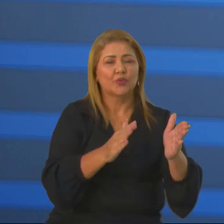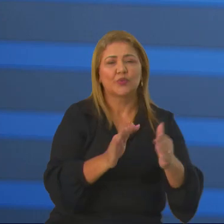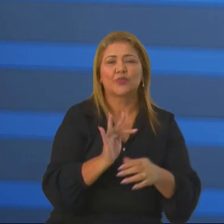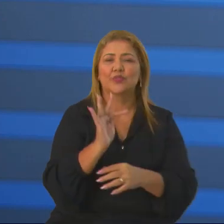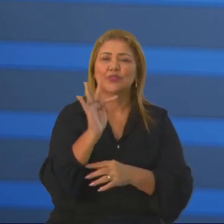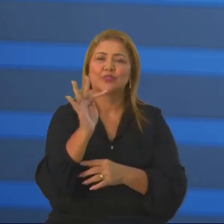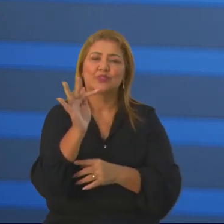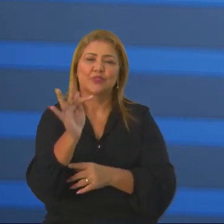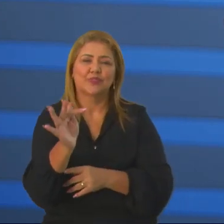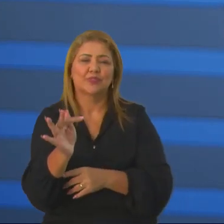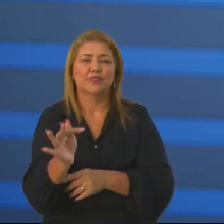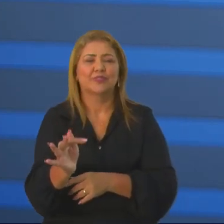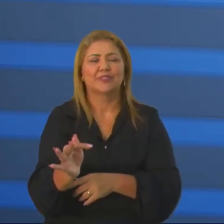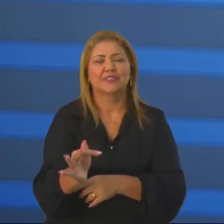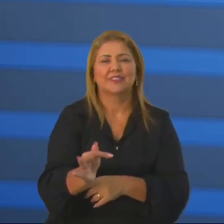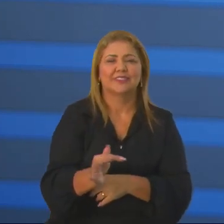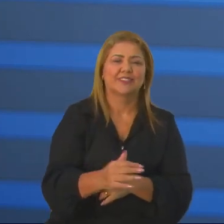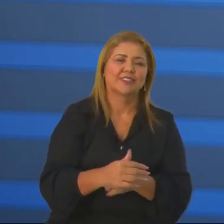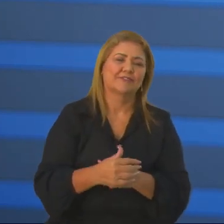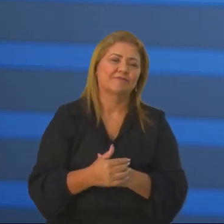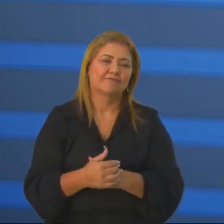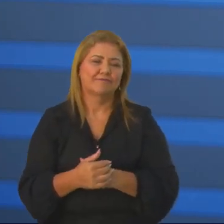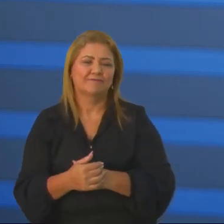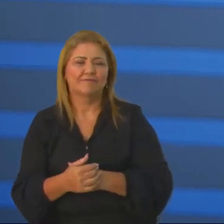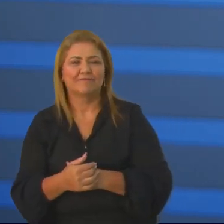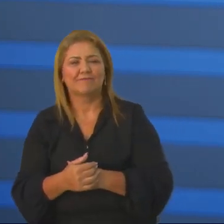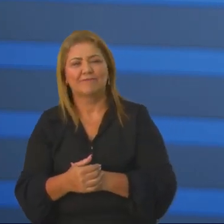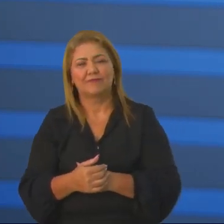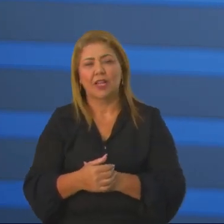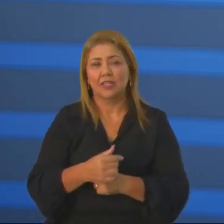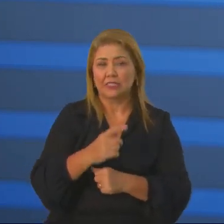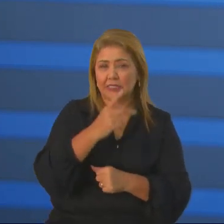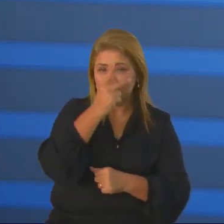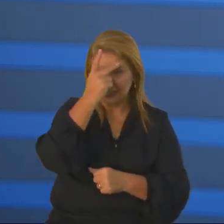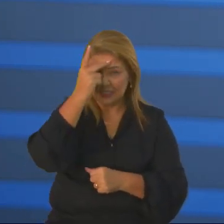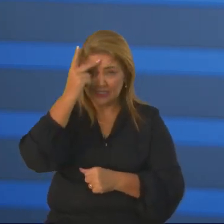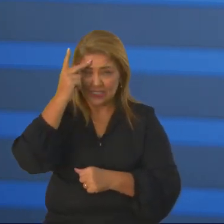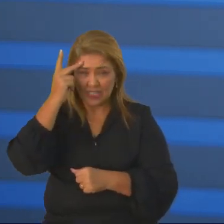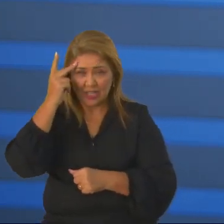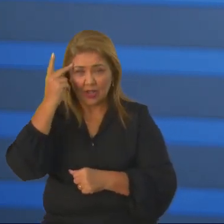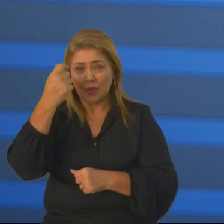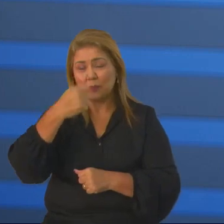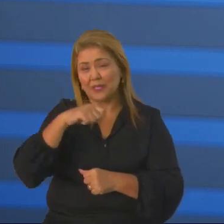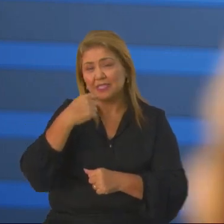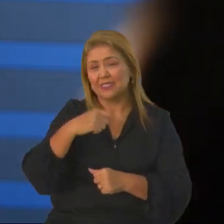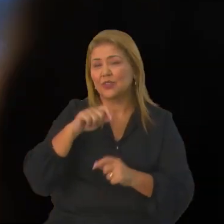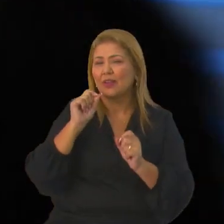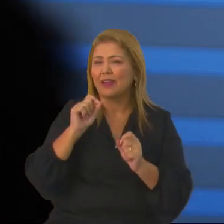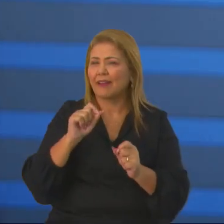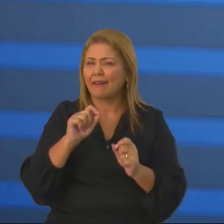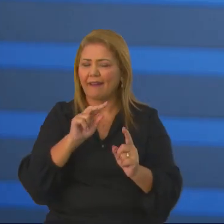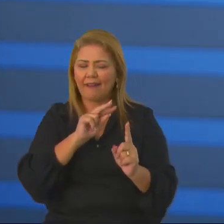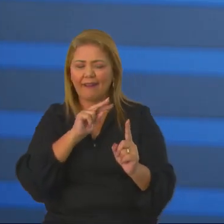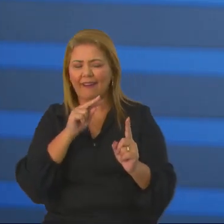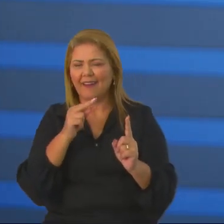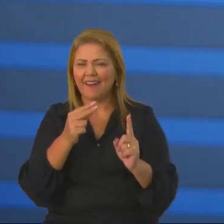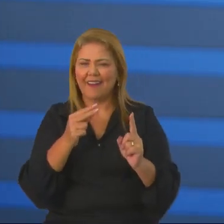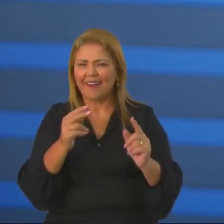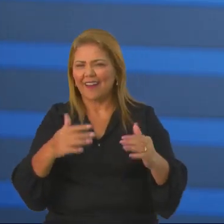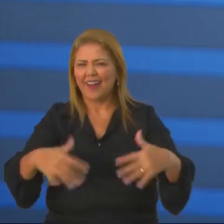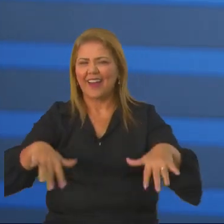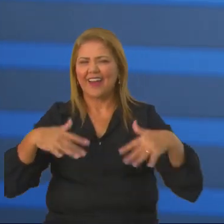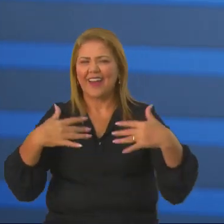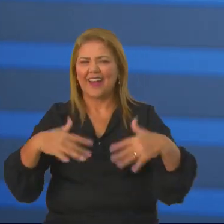destinos. Já que pra ser homem tem que ter a grandeza de